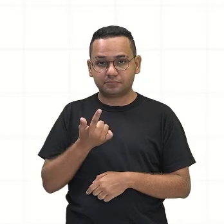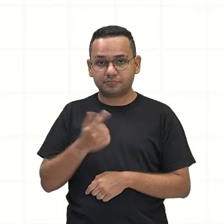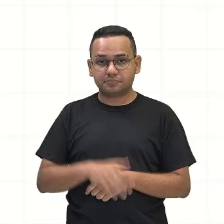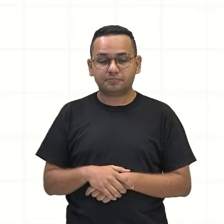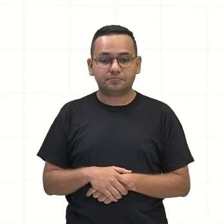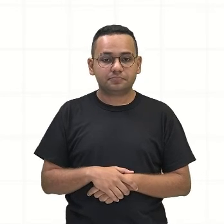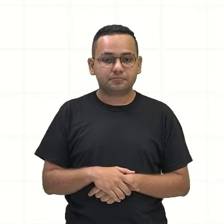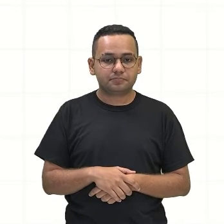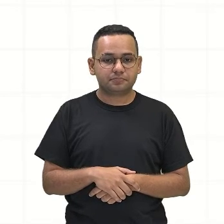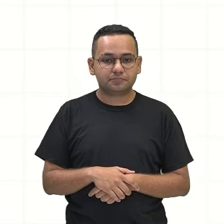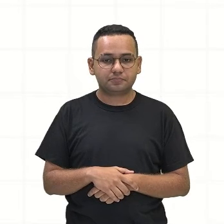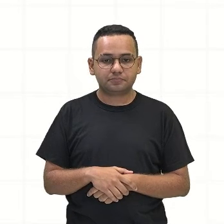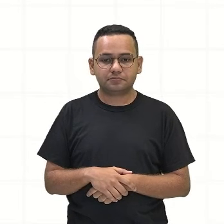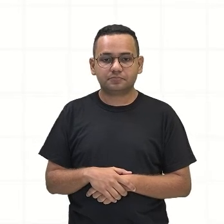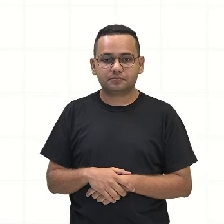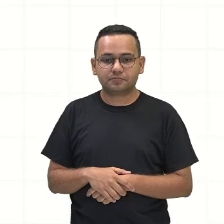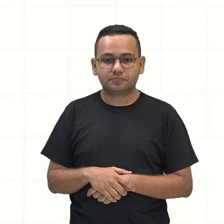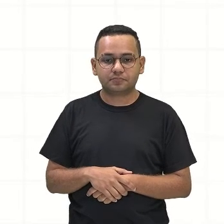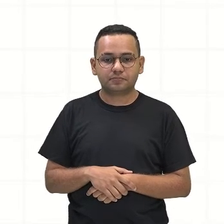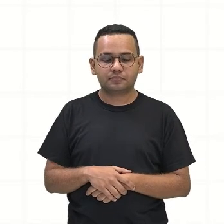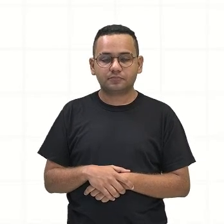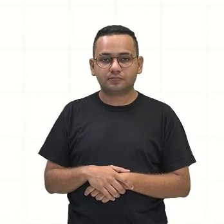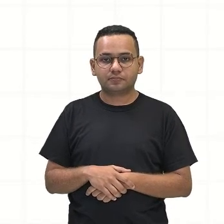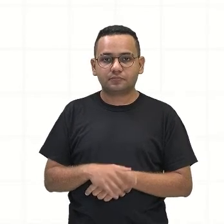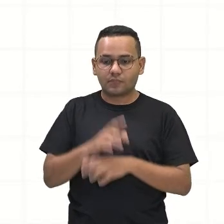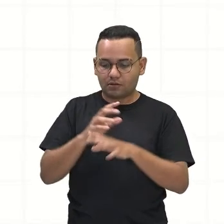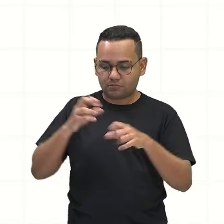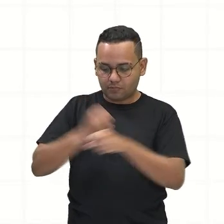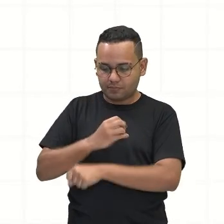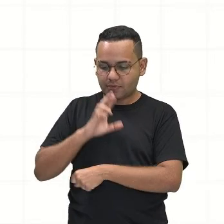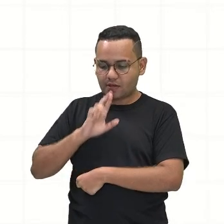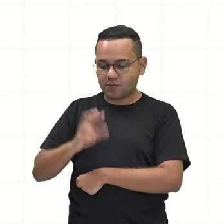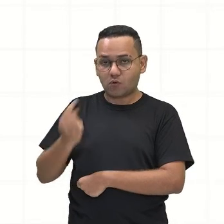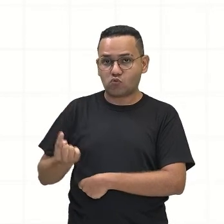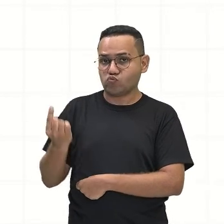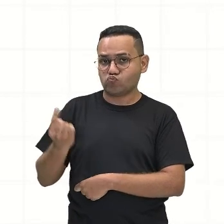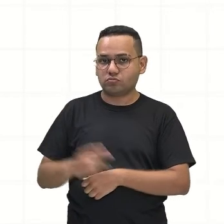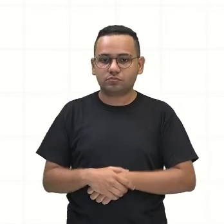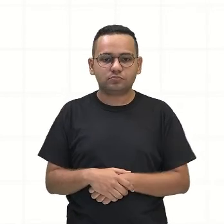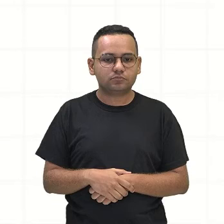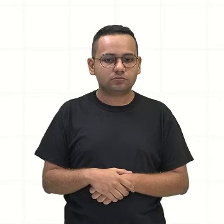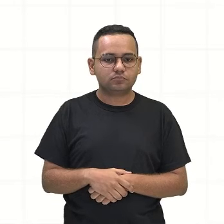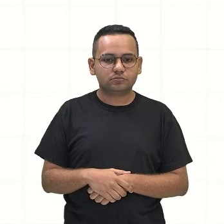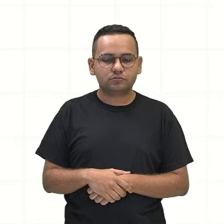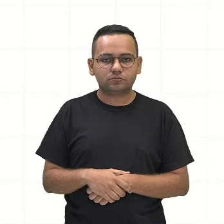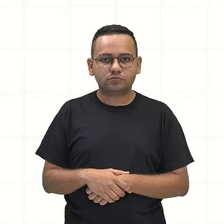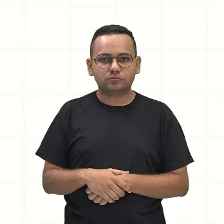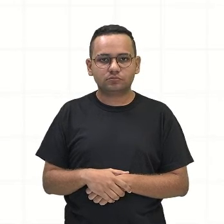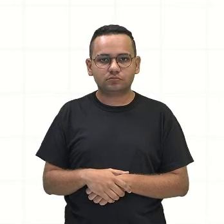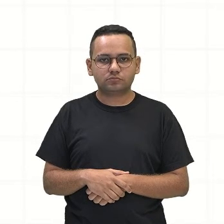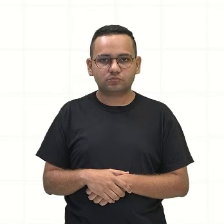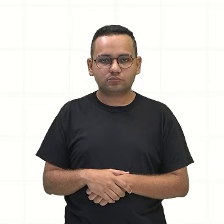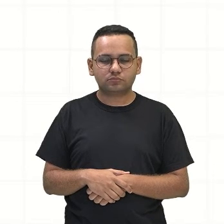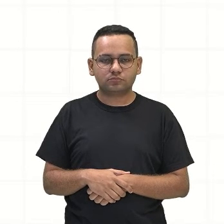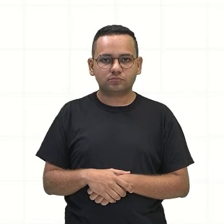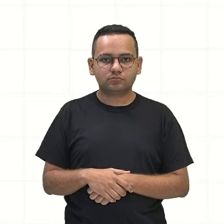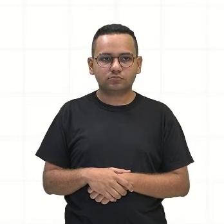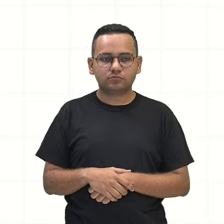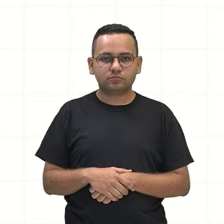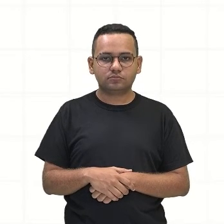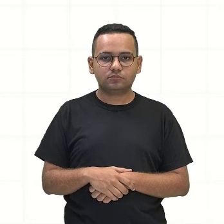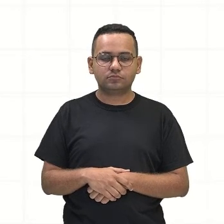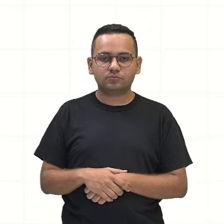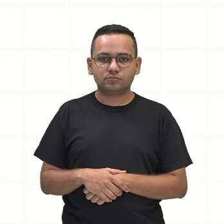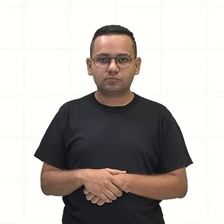avos. Isso tudo é igual a 1. Sempre quando eu tenho o numerador e o denominador igual, isso é o número 1,